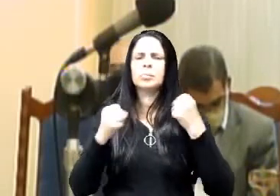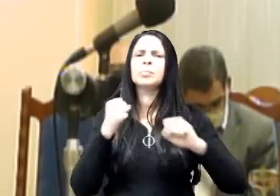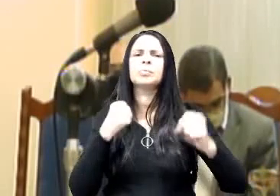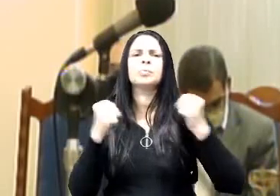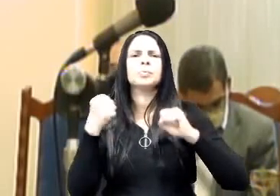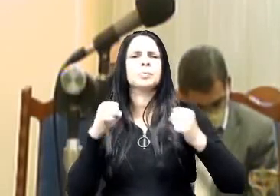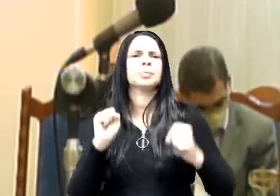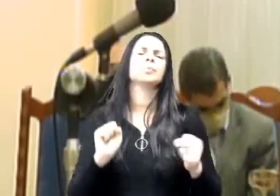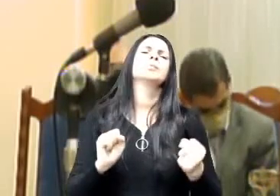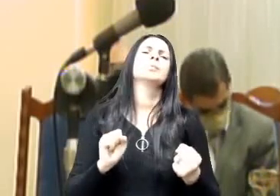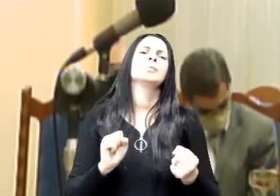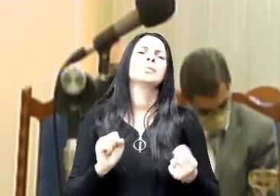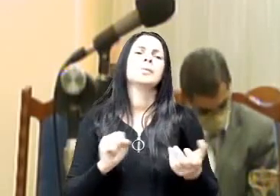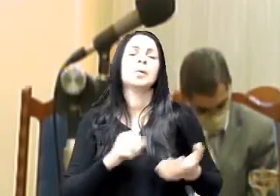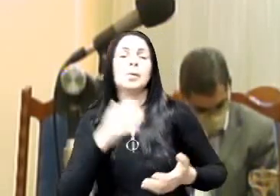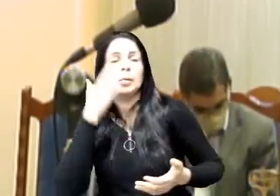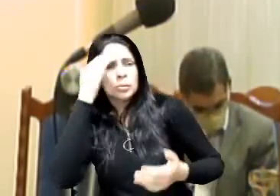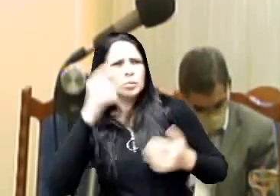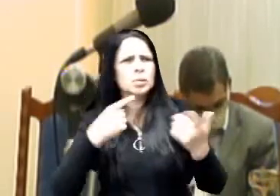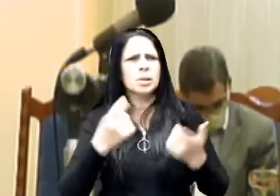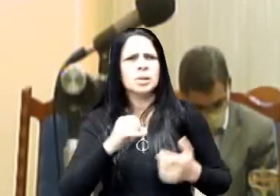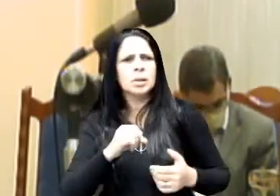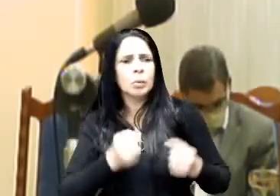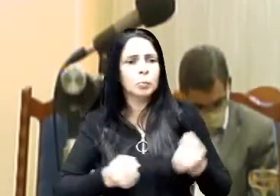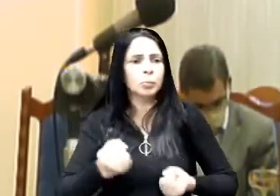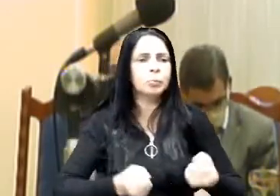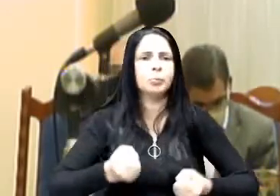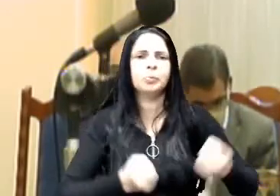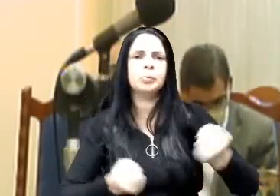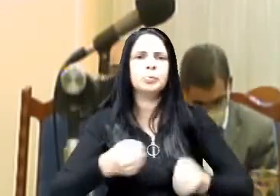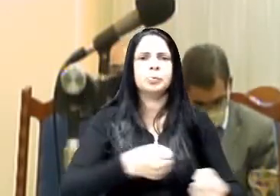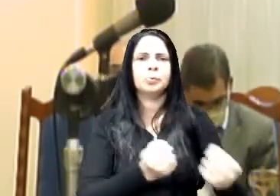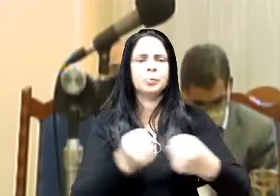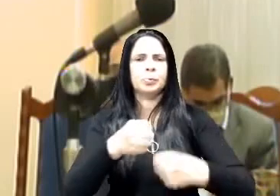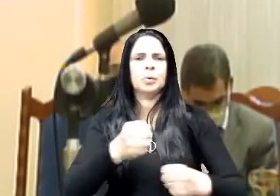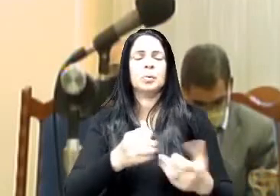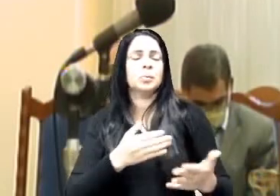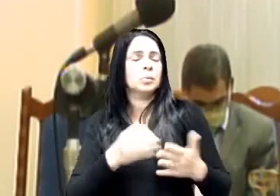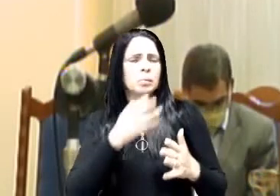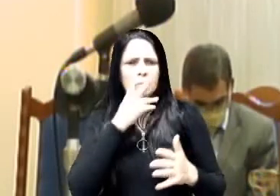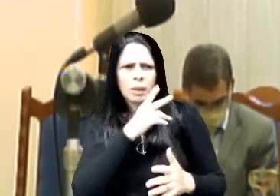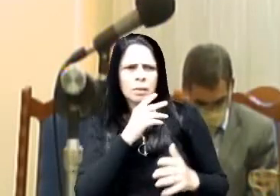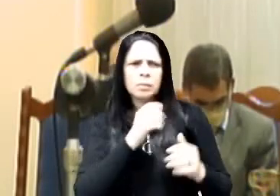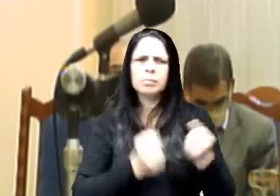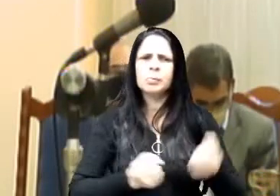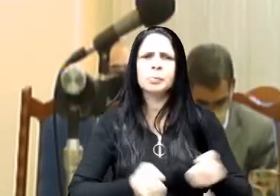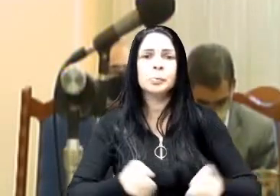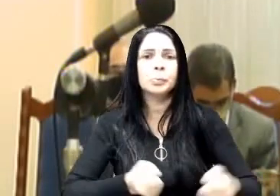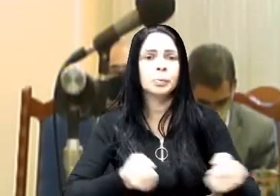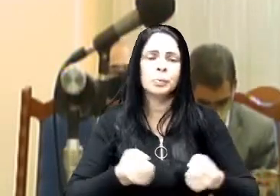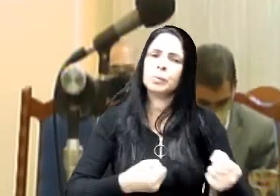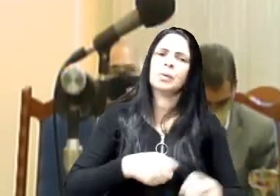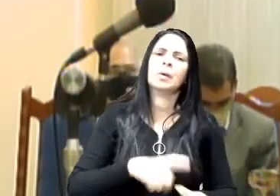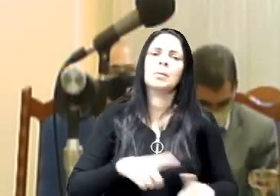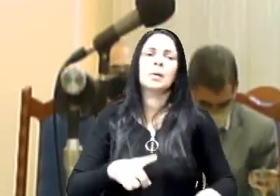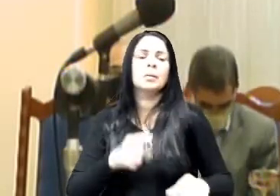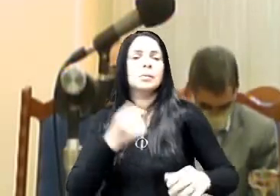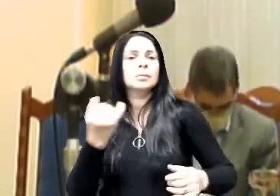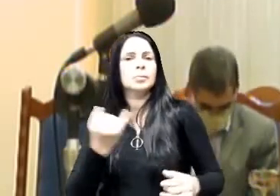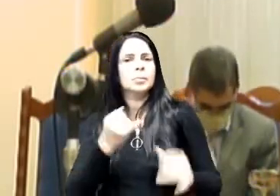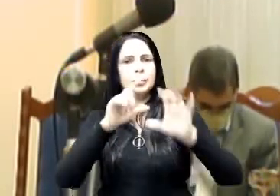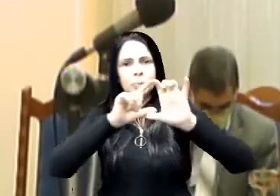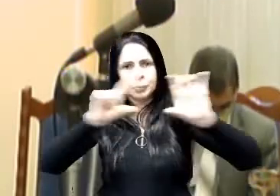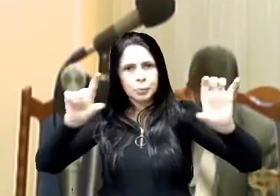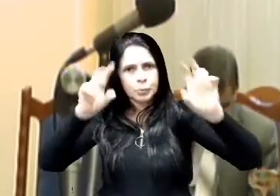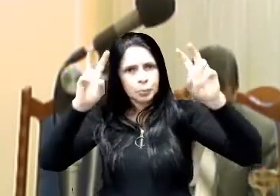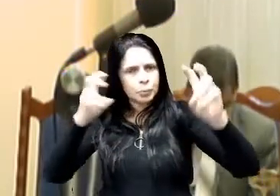não sei se era daqueles da corrida Fórmula 1, parece-me que era, ele disse uma frase interessante. Ele disse que chegar